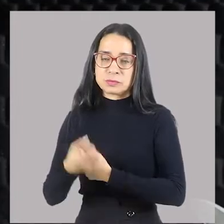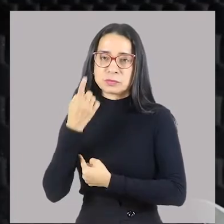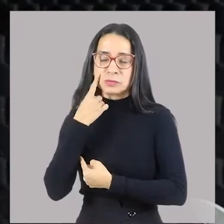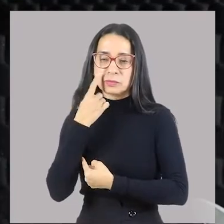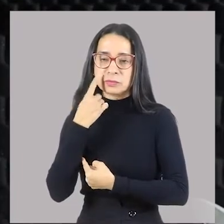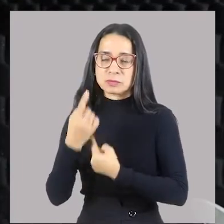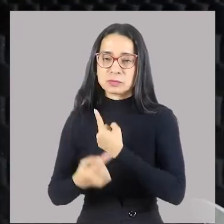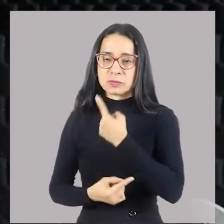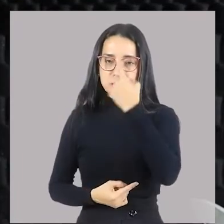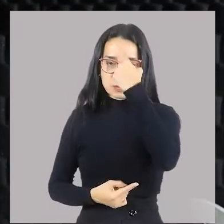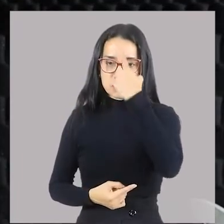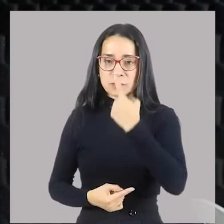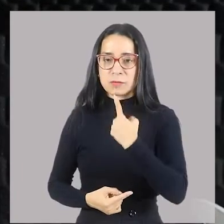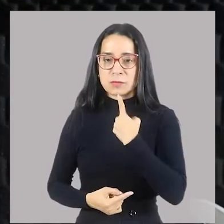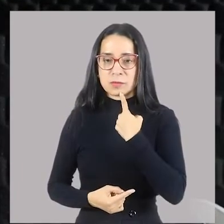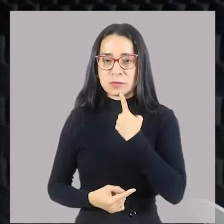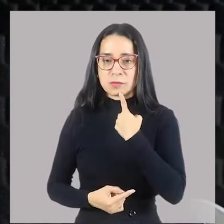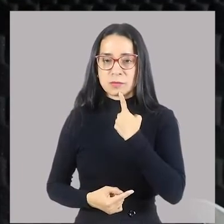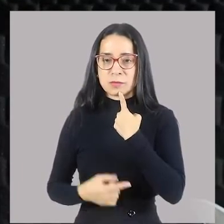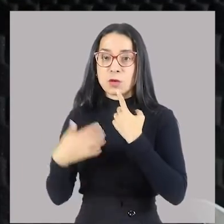só, ela vai nos dar